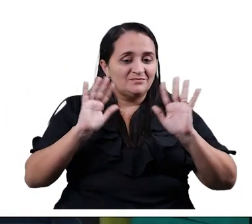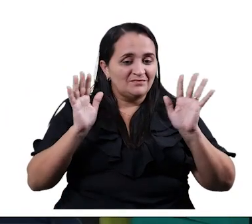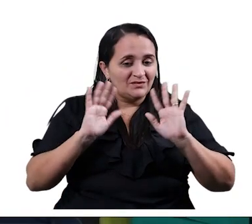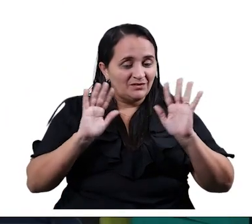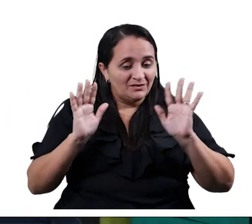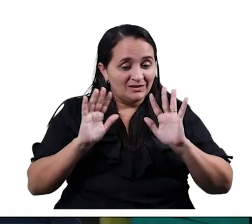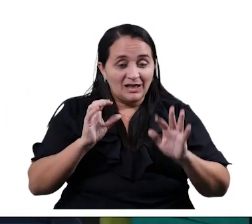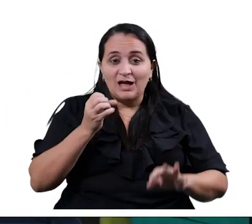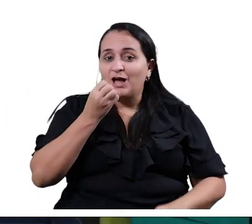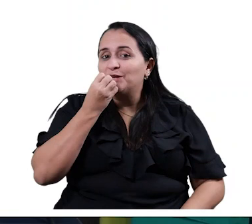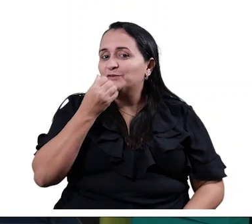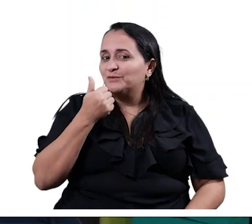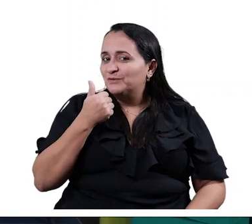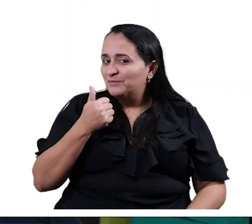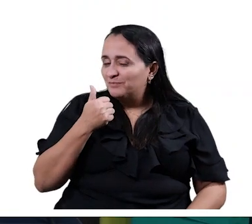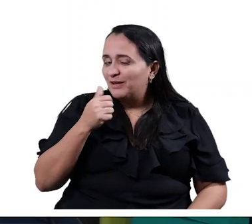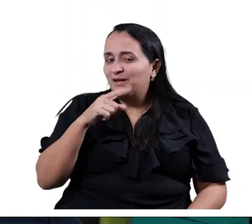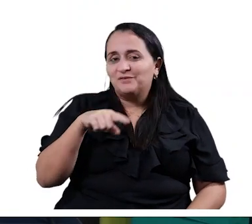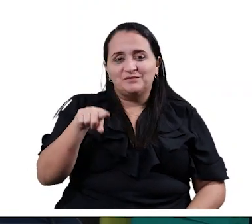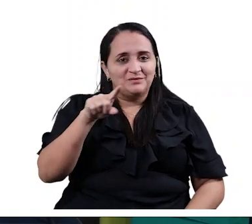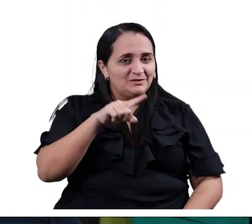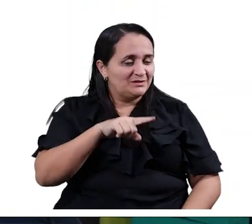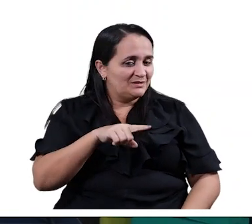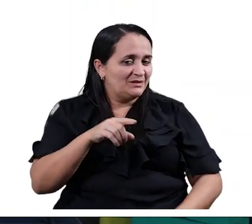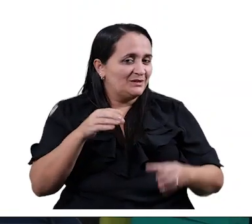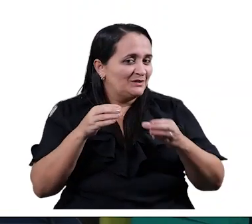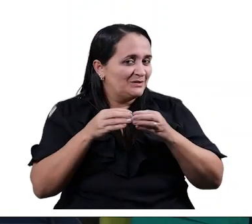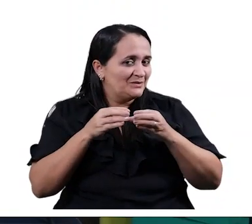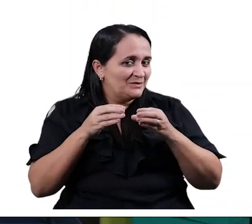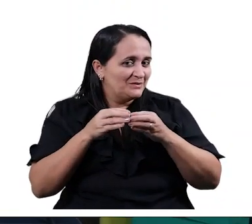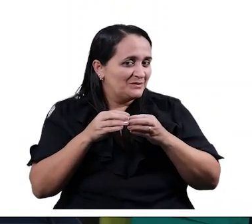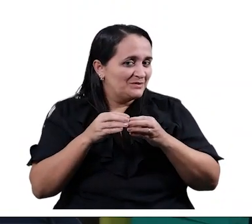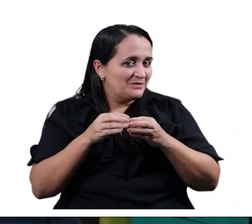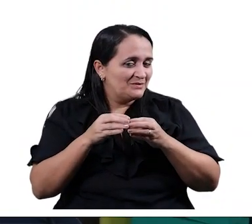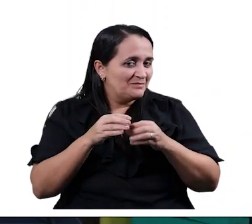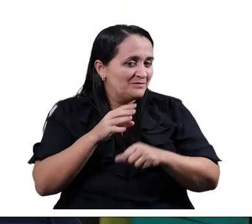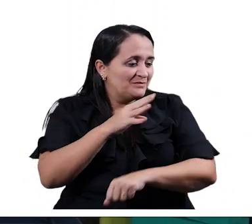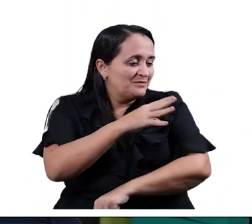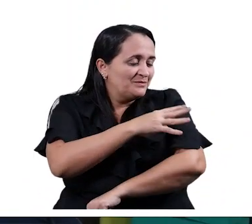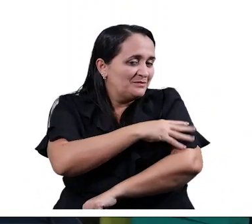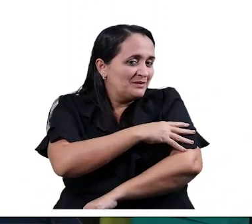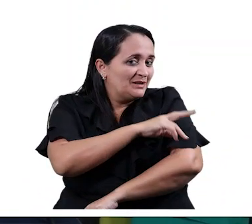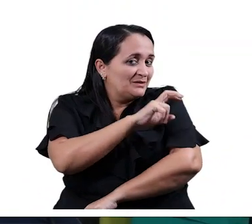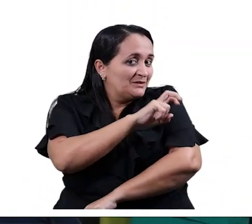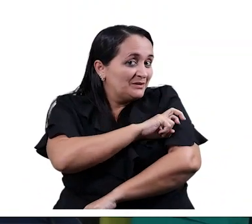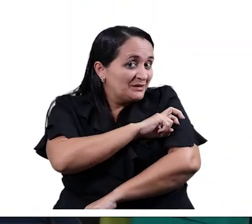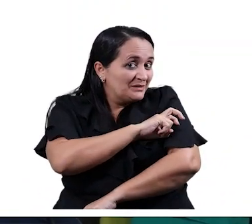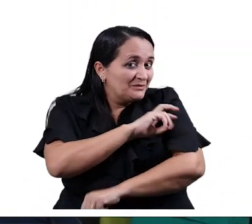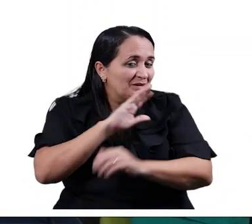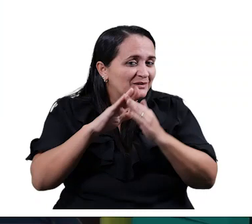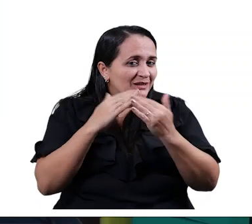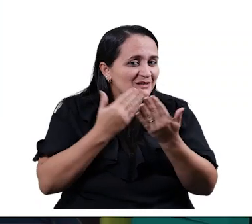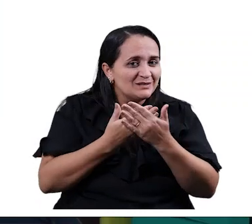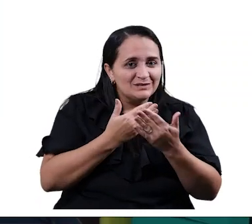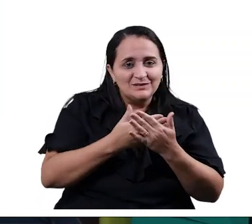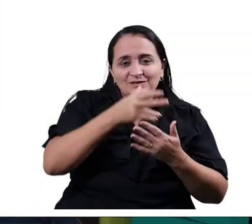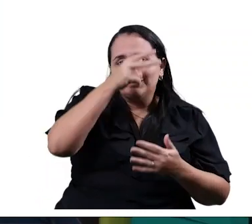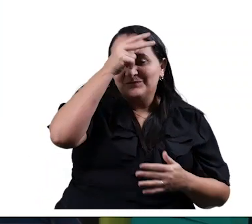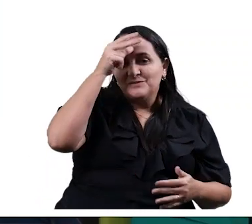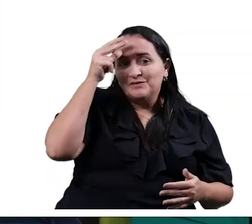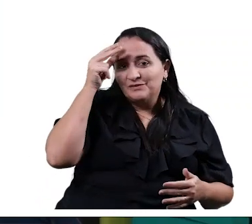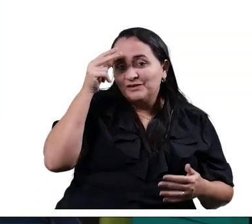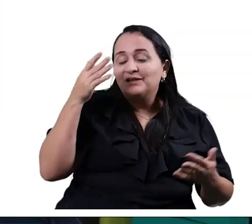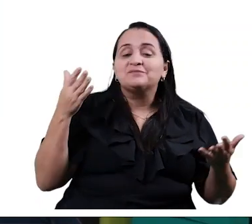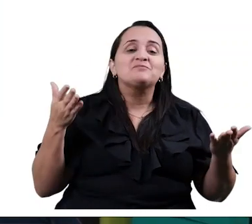Olá, tudo bem com vocês, alunos do ciclo 2, do 4º ao 5º ano da Rede Municipal de Ensino? E aí,